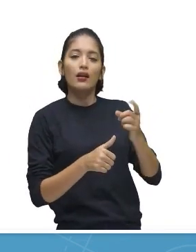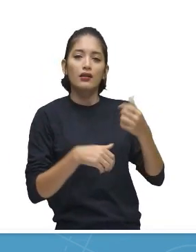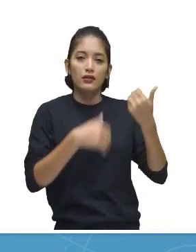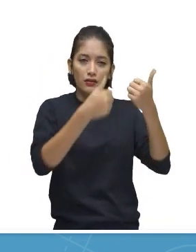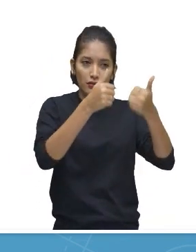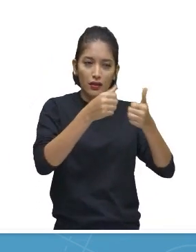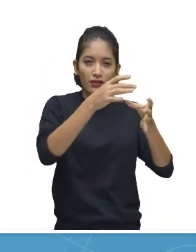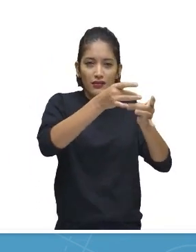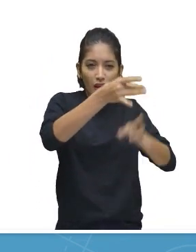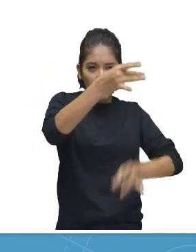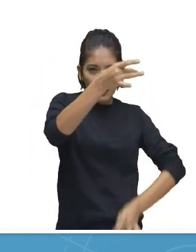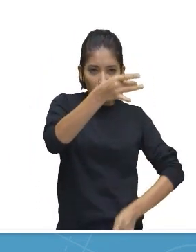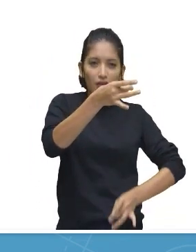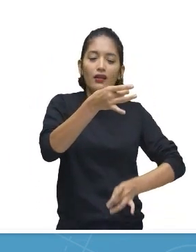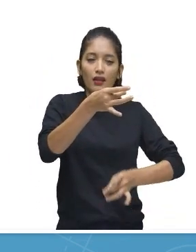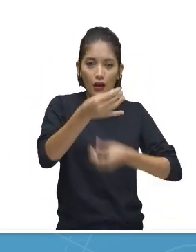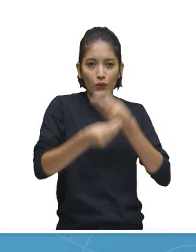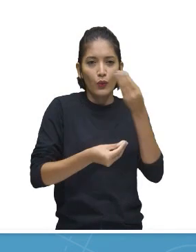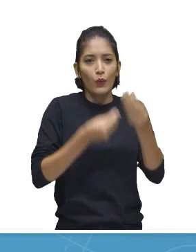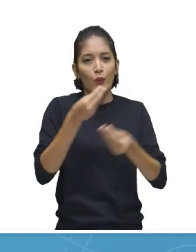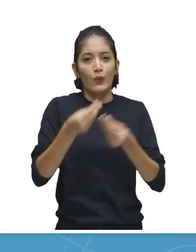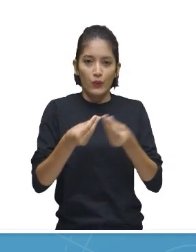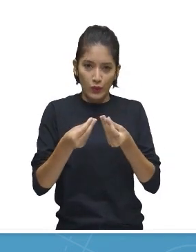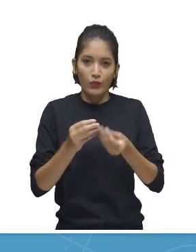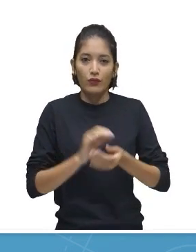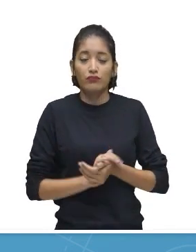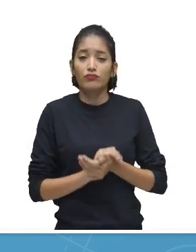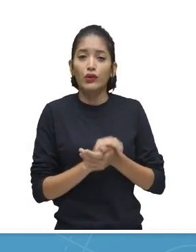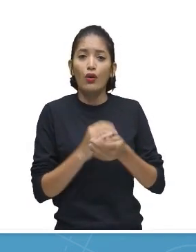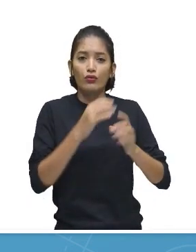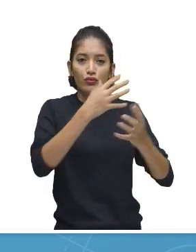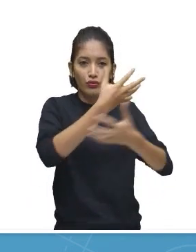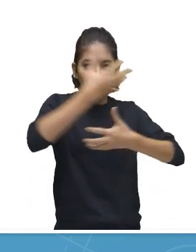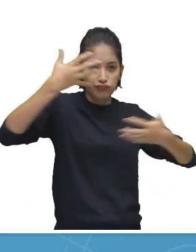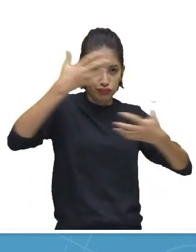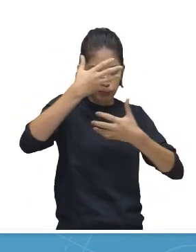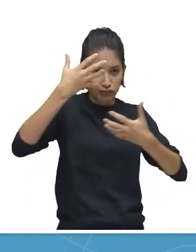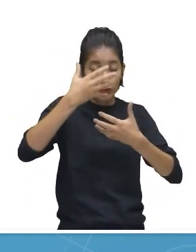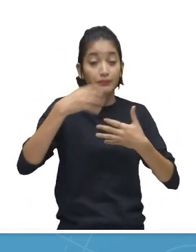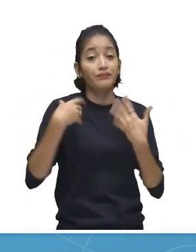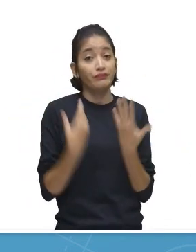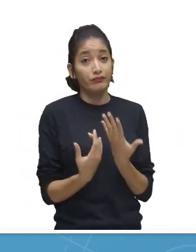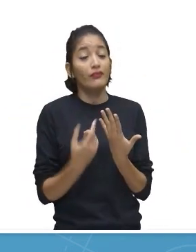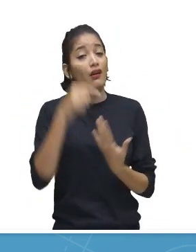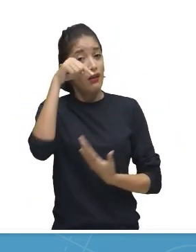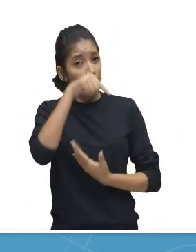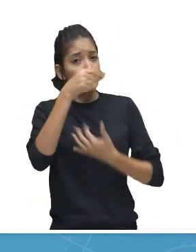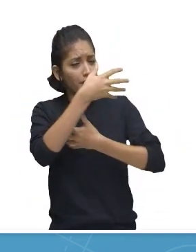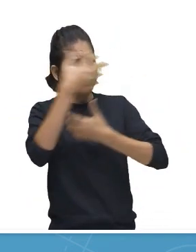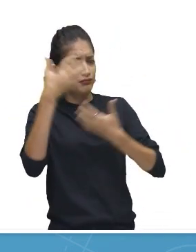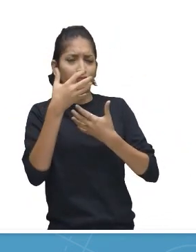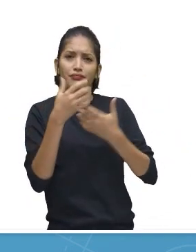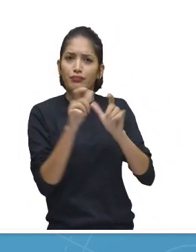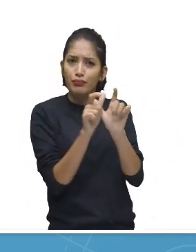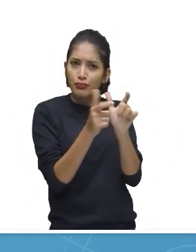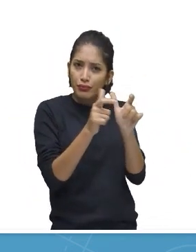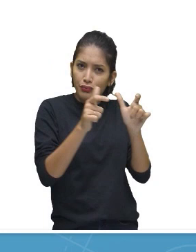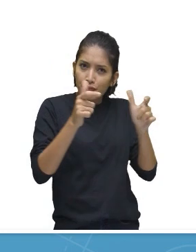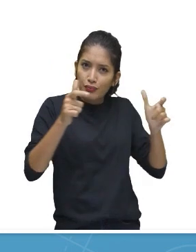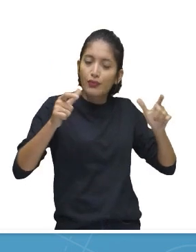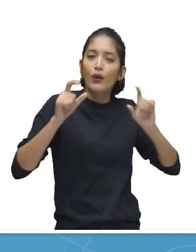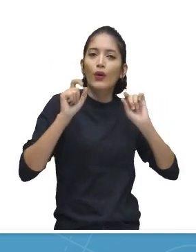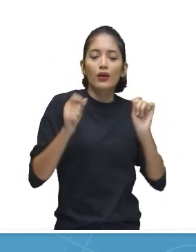mesmo instante, através da fragmentação dela. Essa fragmentação dos seres foi tão grande que se